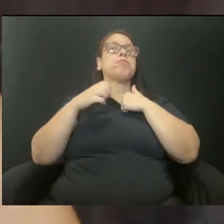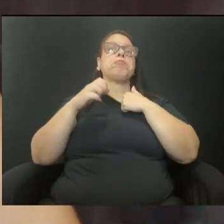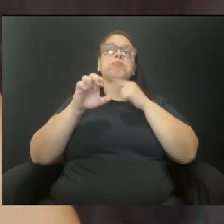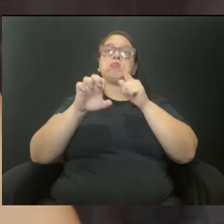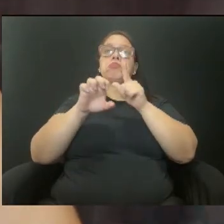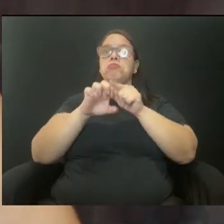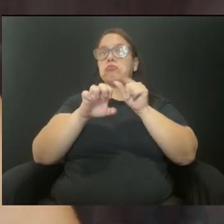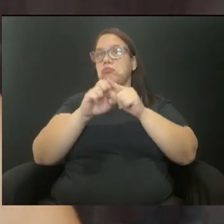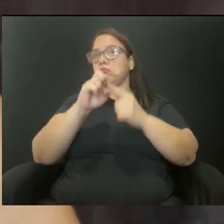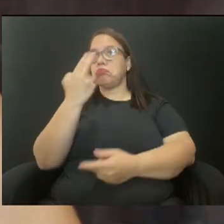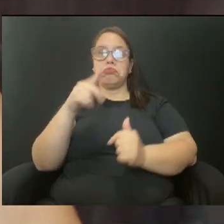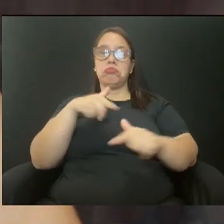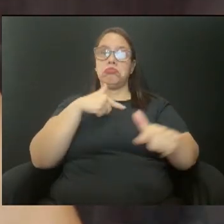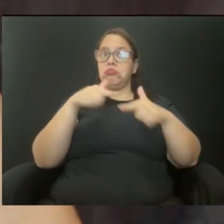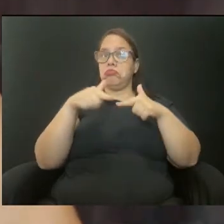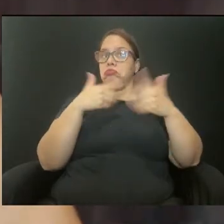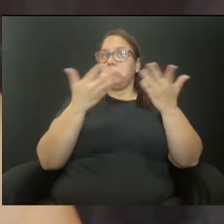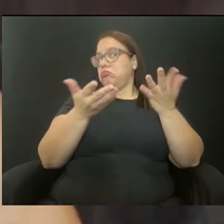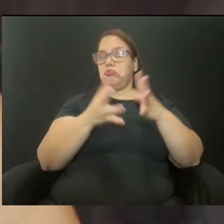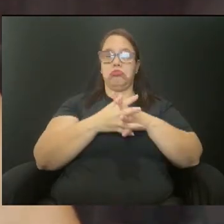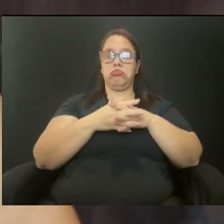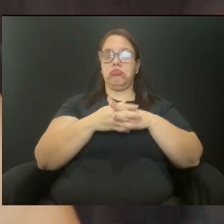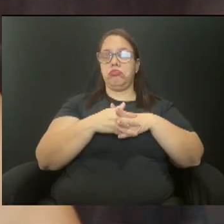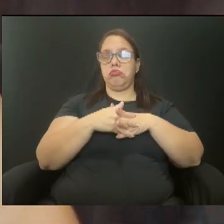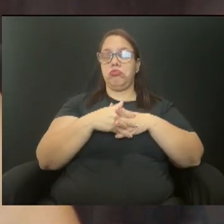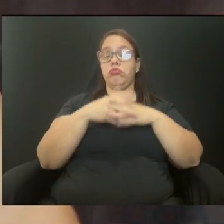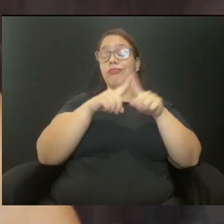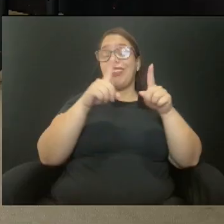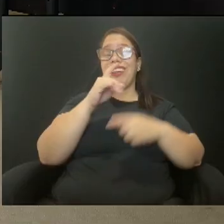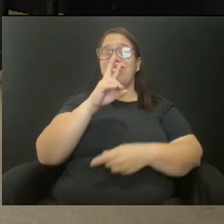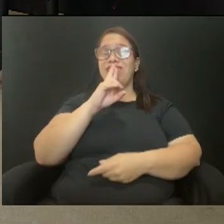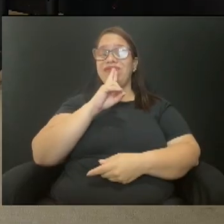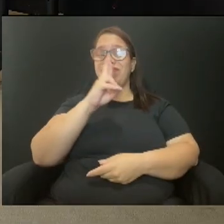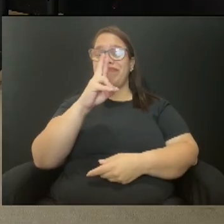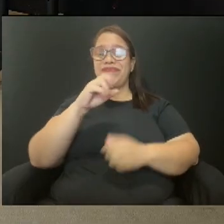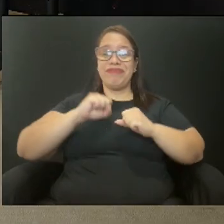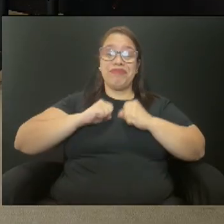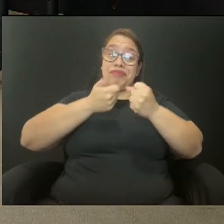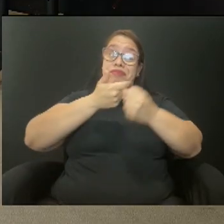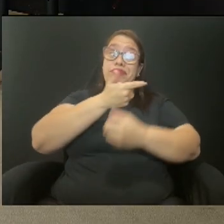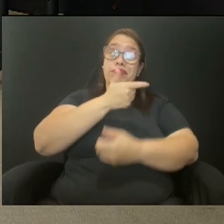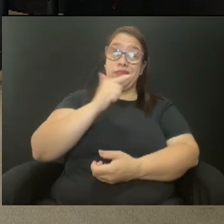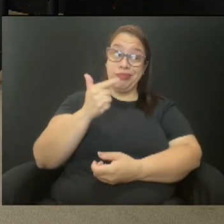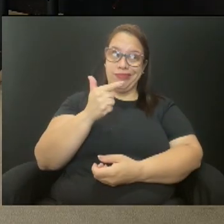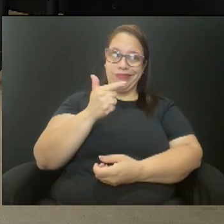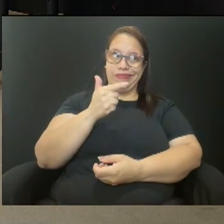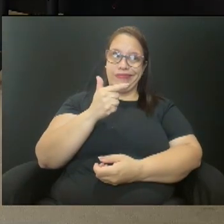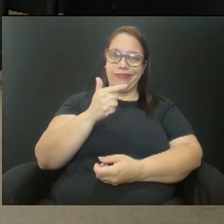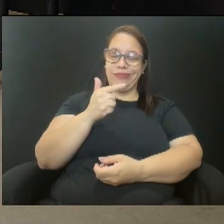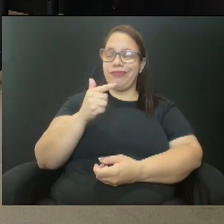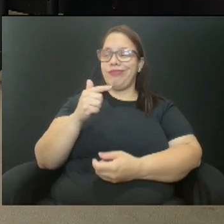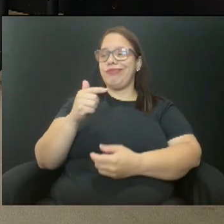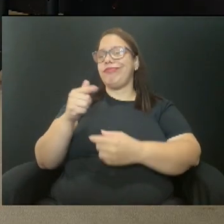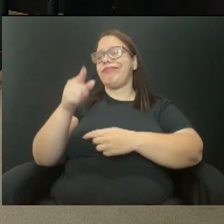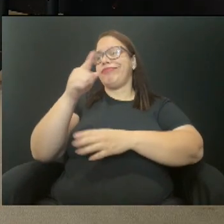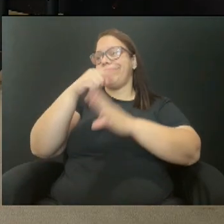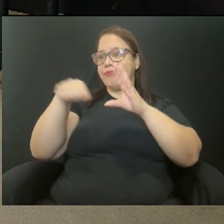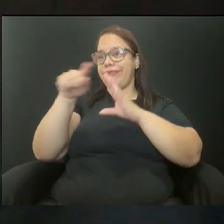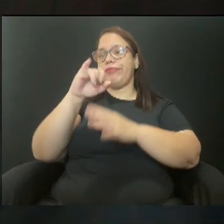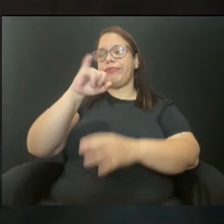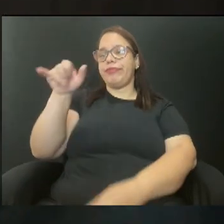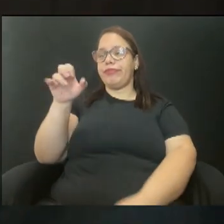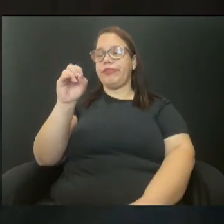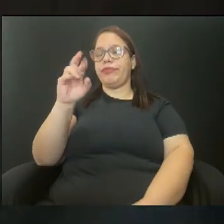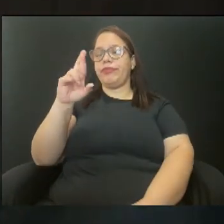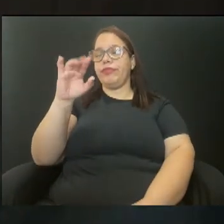de trabalho, mas ter o resultado sem o esforço, né? Agora gira tudo em torno daquilo que o Jordi disse no início,